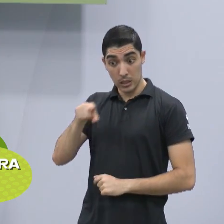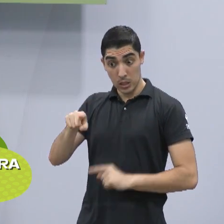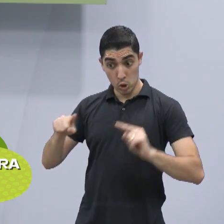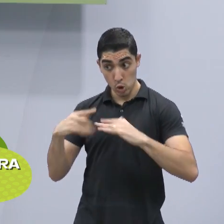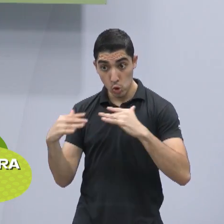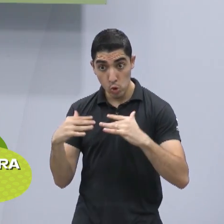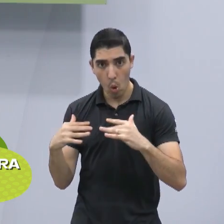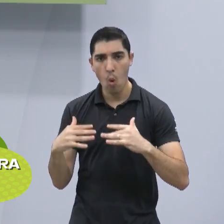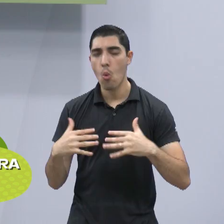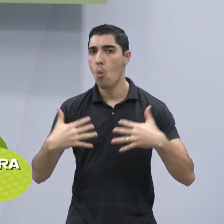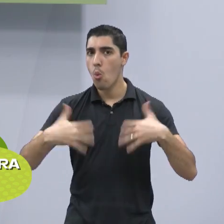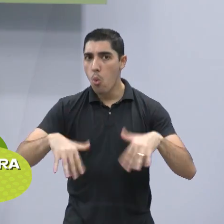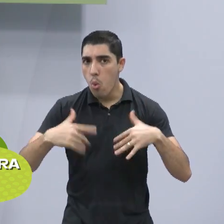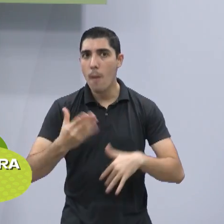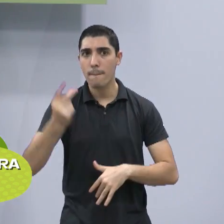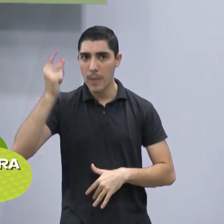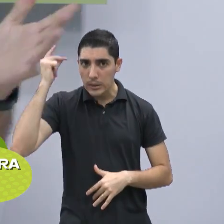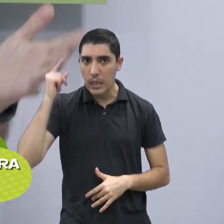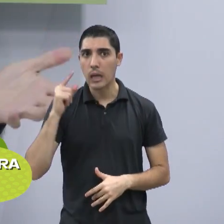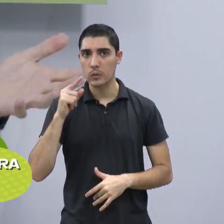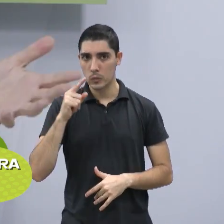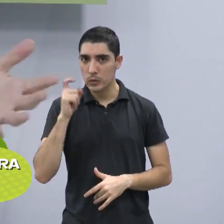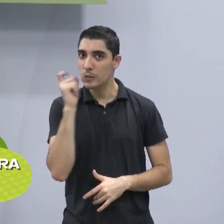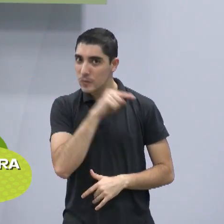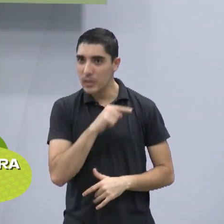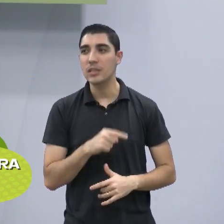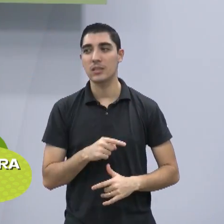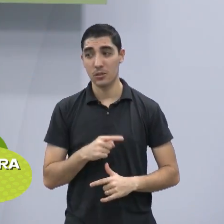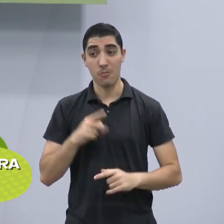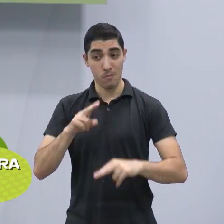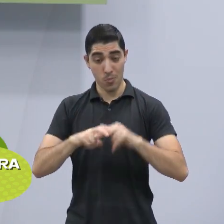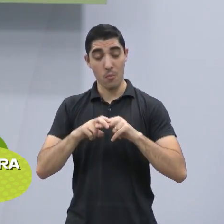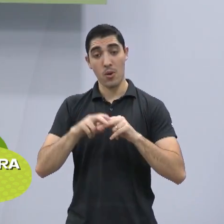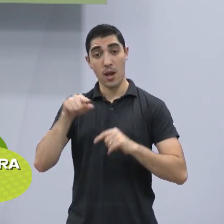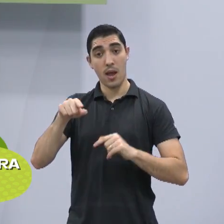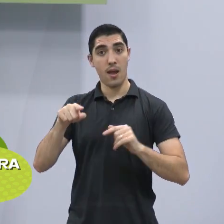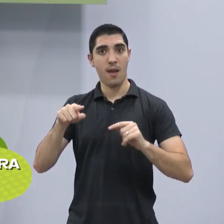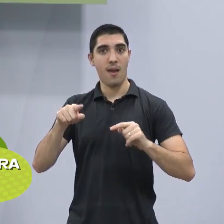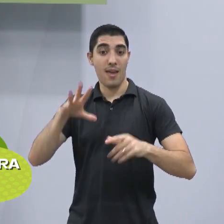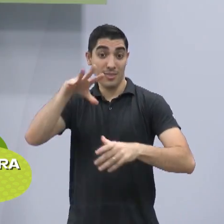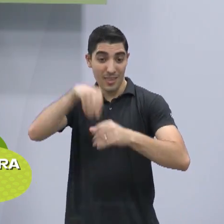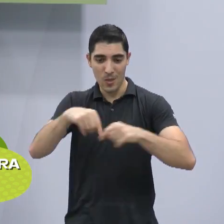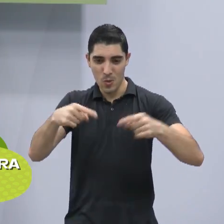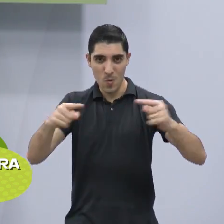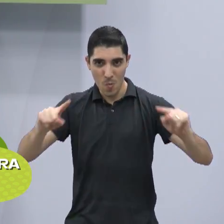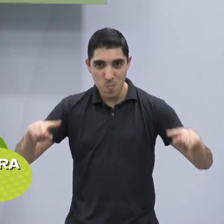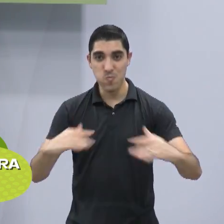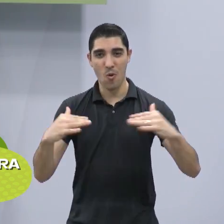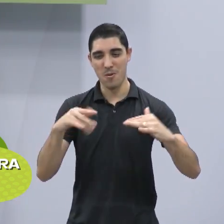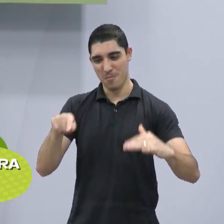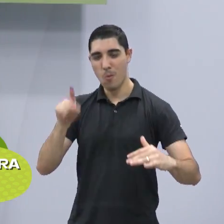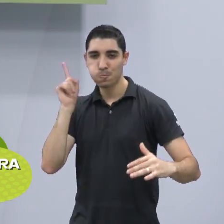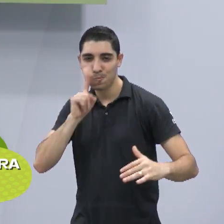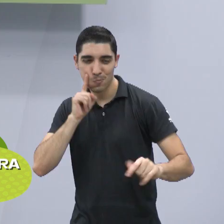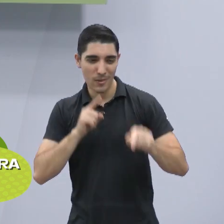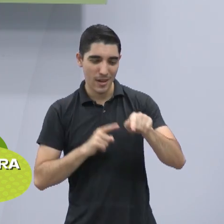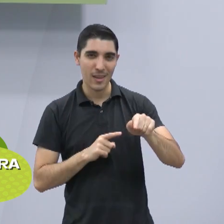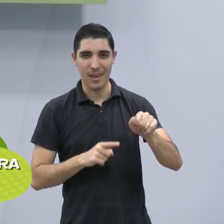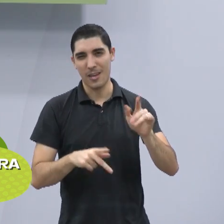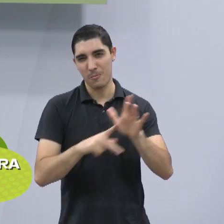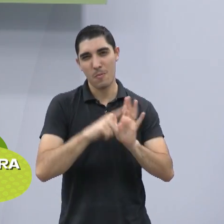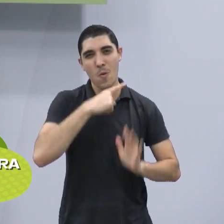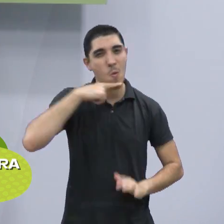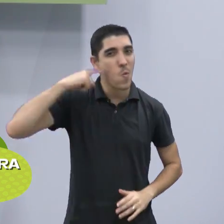época, de bastante pressão, né? Porque era a Guerra Fria dentro de quadra, né? Pois é. E hoje tem nego aí que não consegue apitar um jogo de